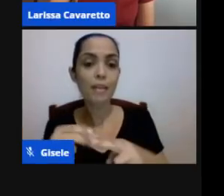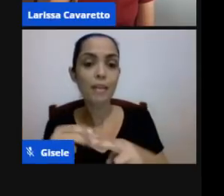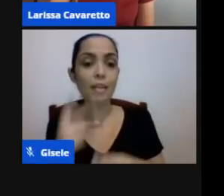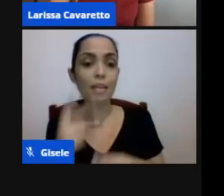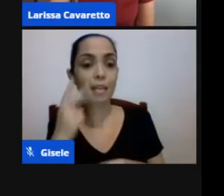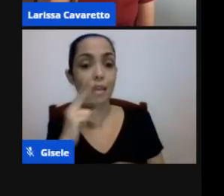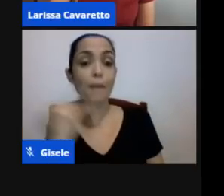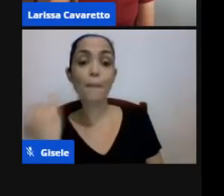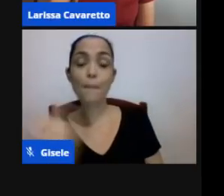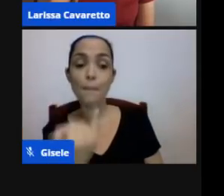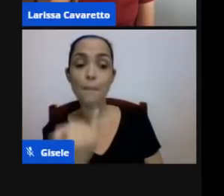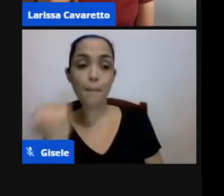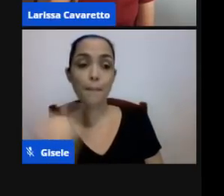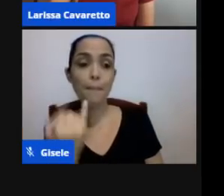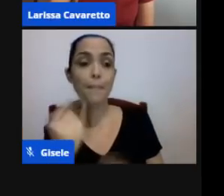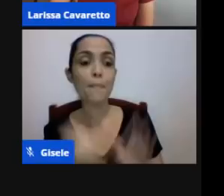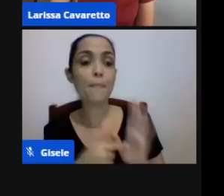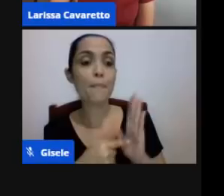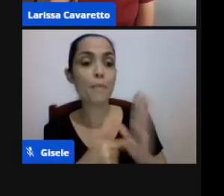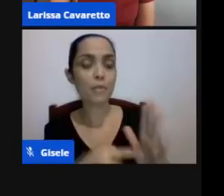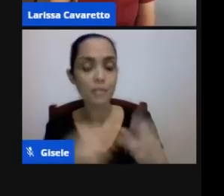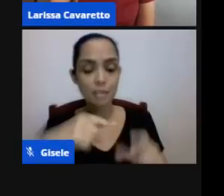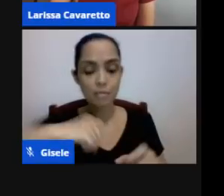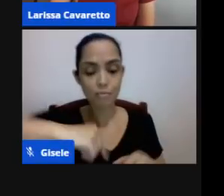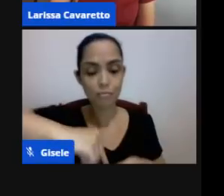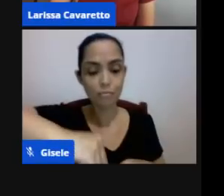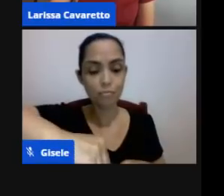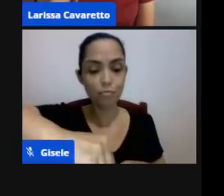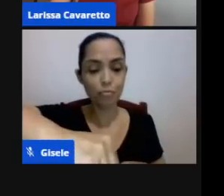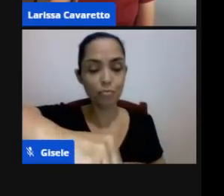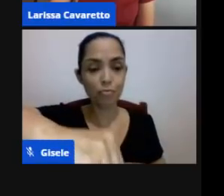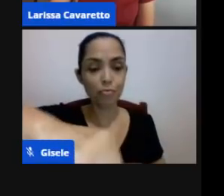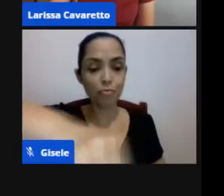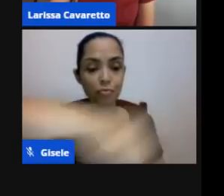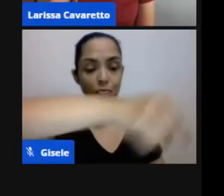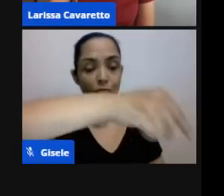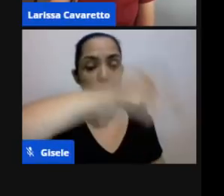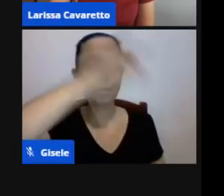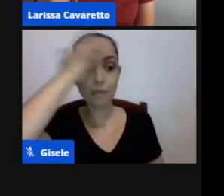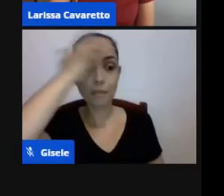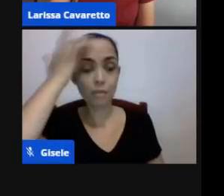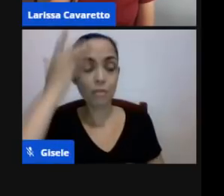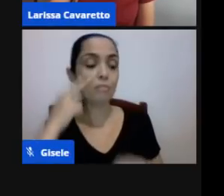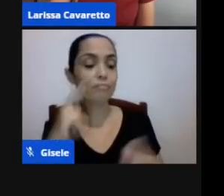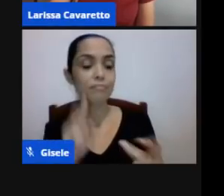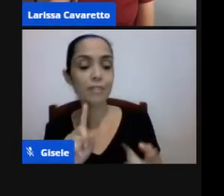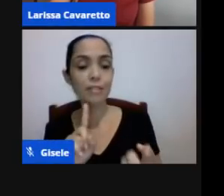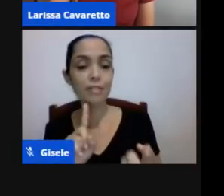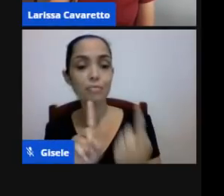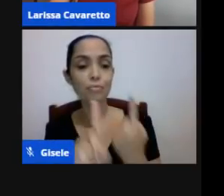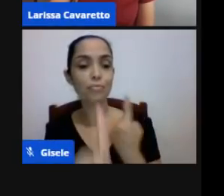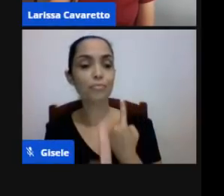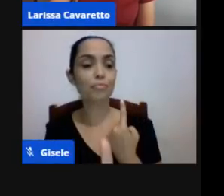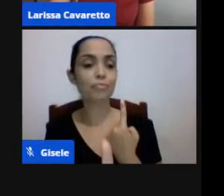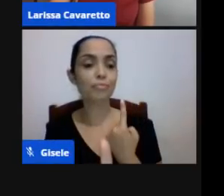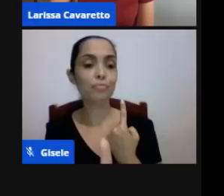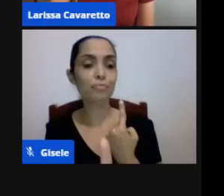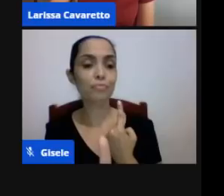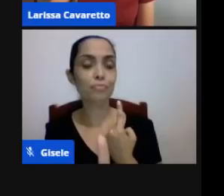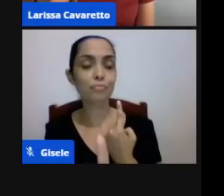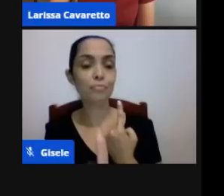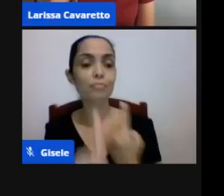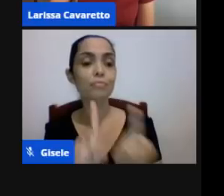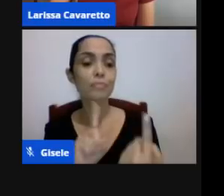é importante sinalizar o chão para que as filas sejam organizadas, né? A direção de quem está indo e de quem está